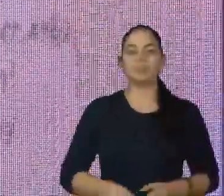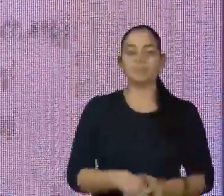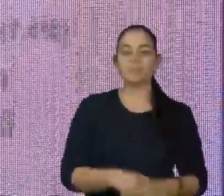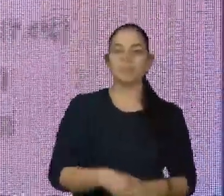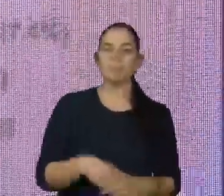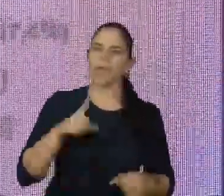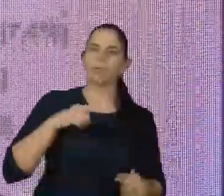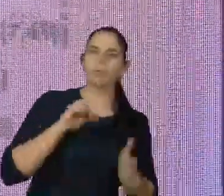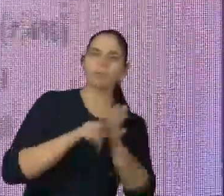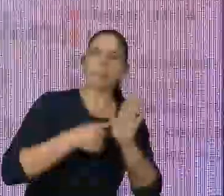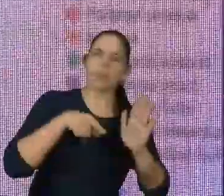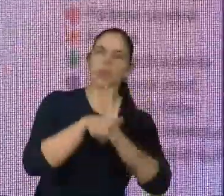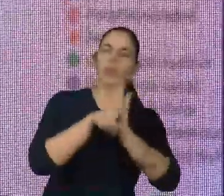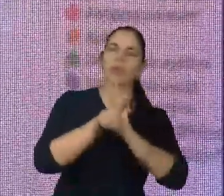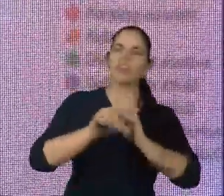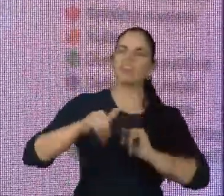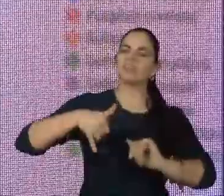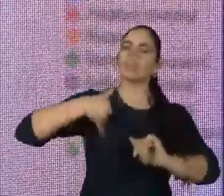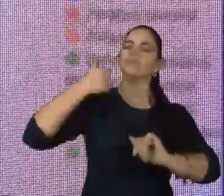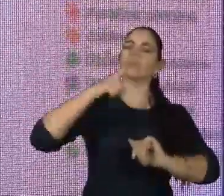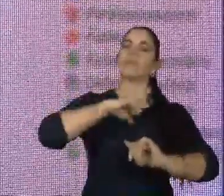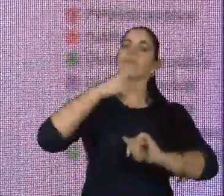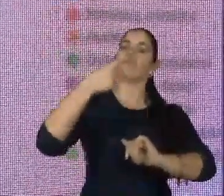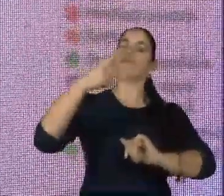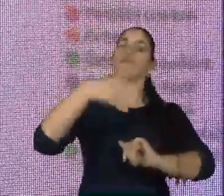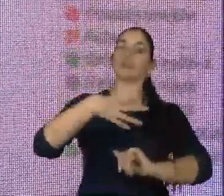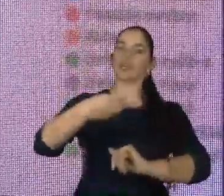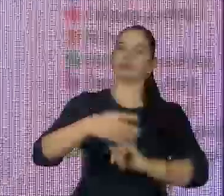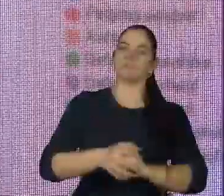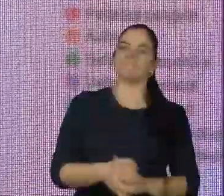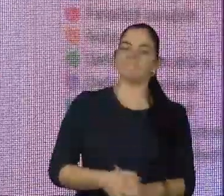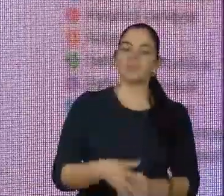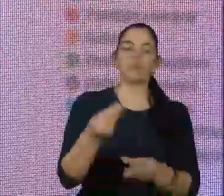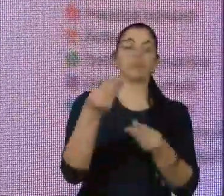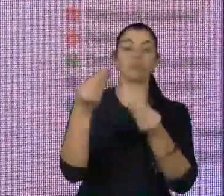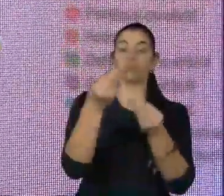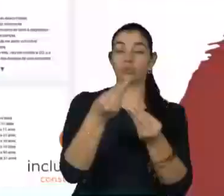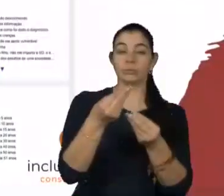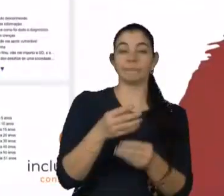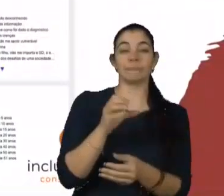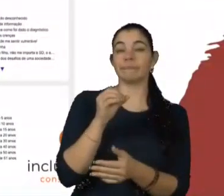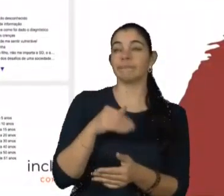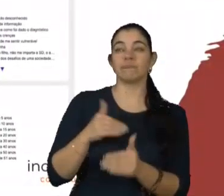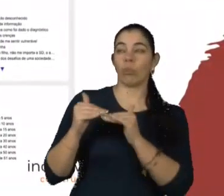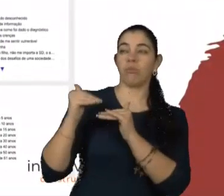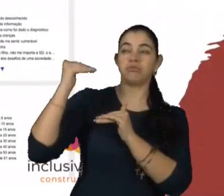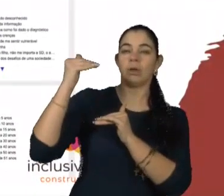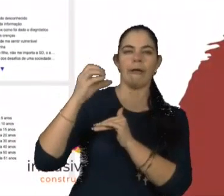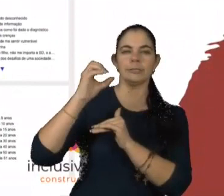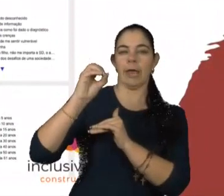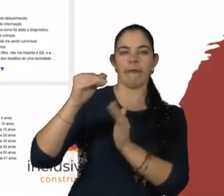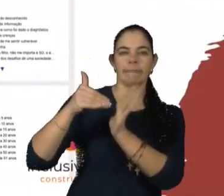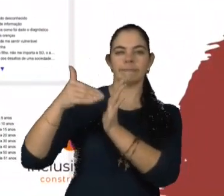Aí eu perguntei qual a idade do seu filho hoje. A grande maioria foi de 0 a 5 anos,